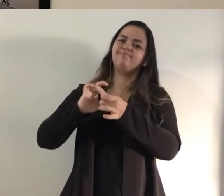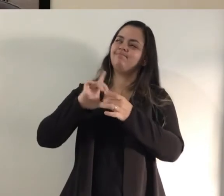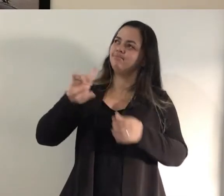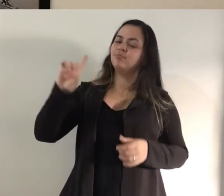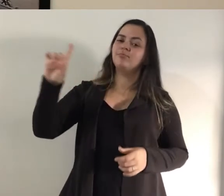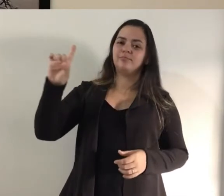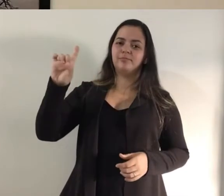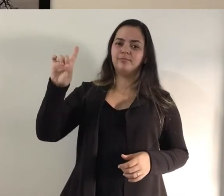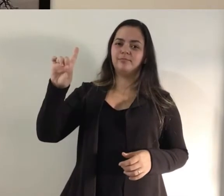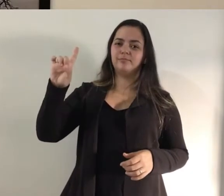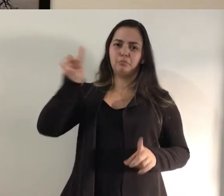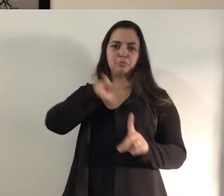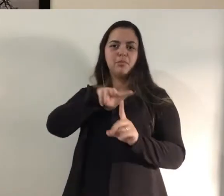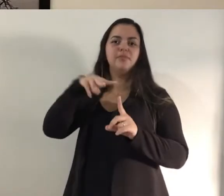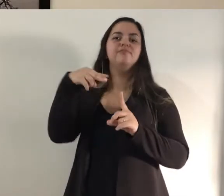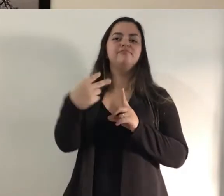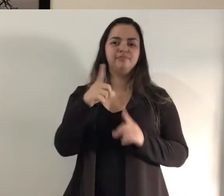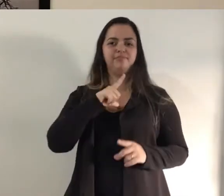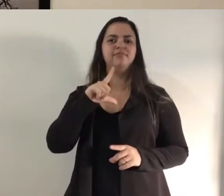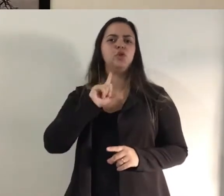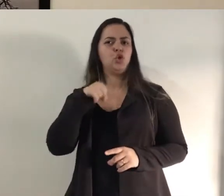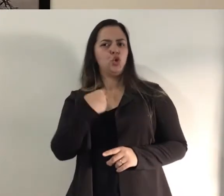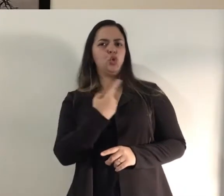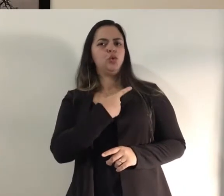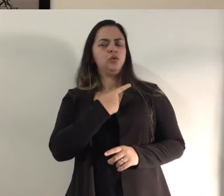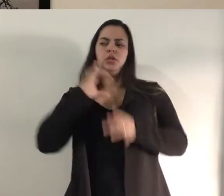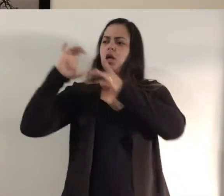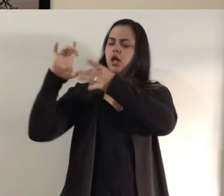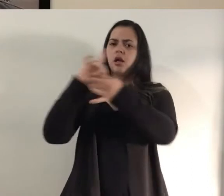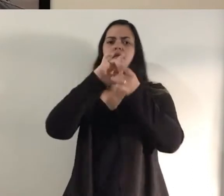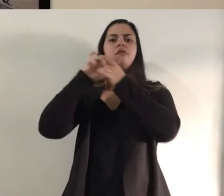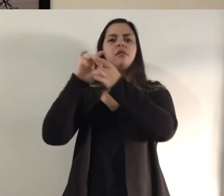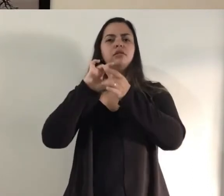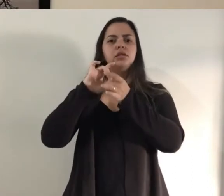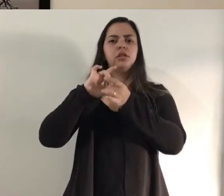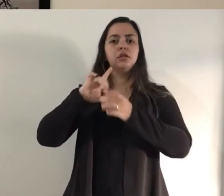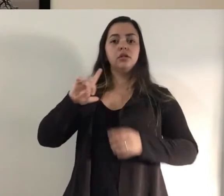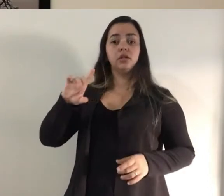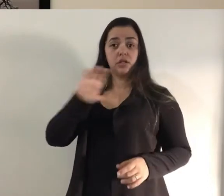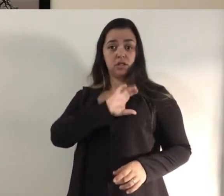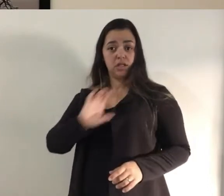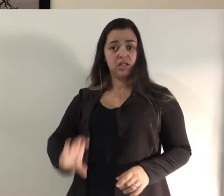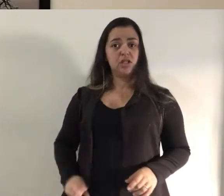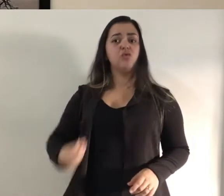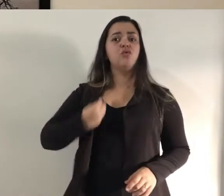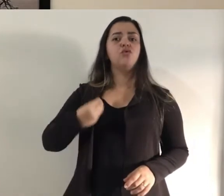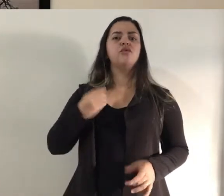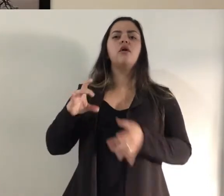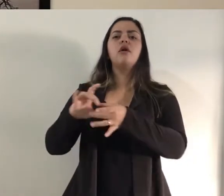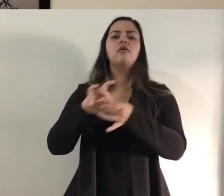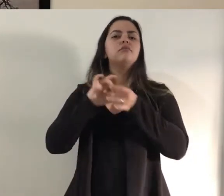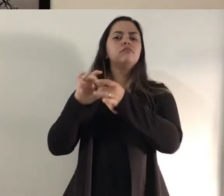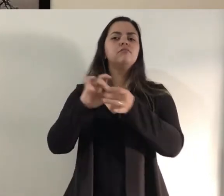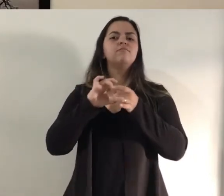perspectiva. Quando nós nos relacionamos com Cristo que é vivo, o nosso relacionamento é